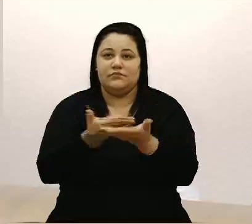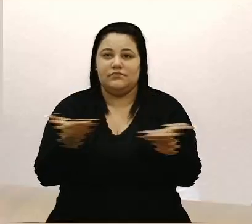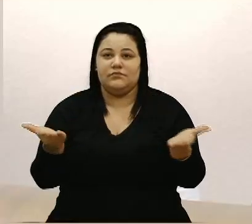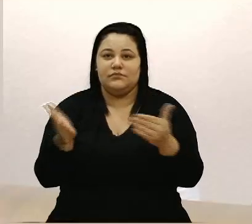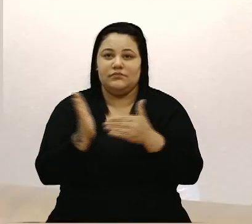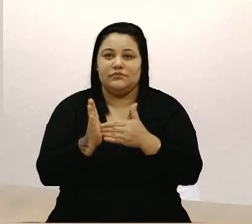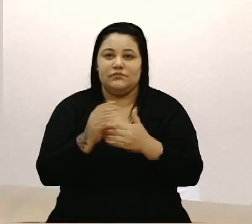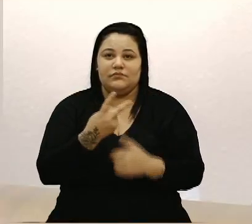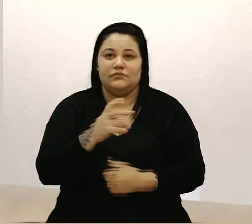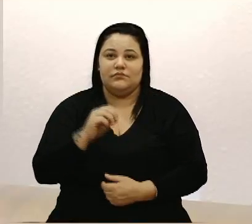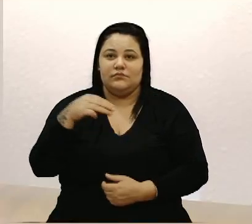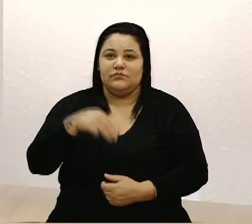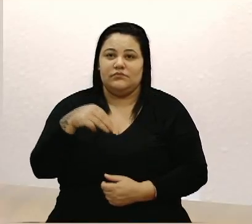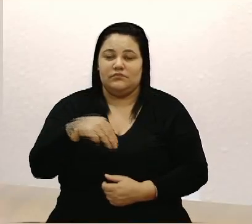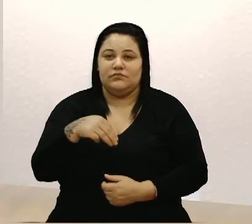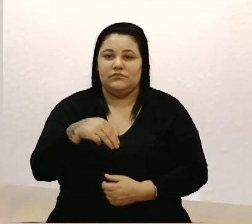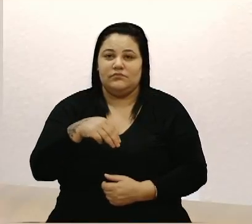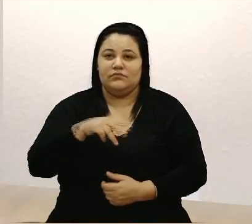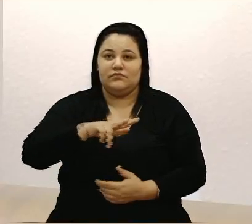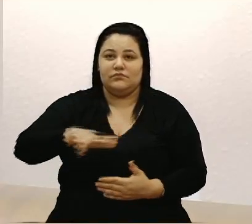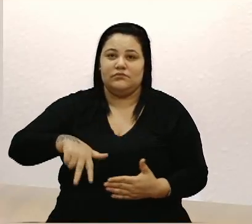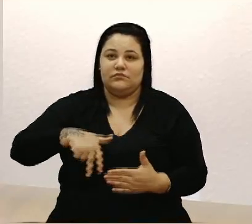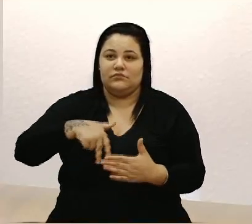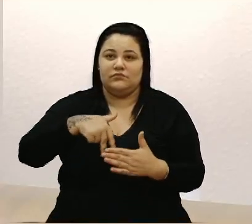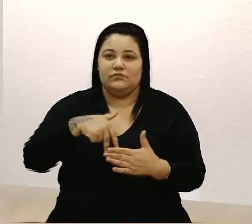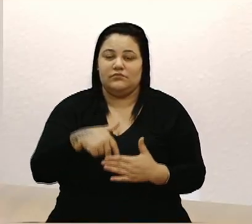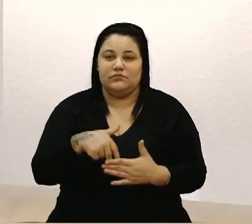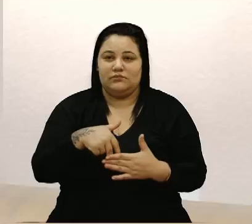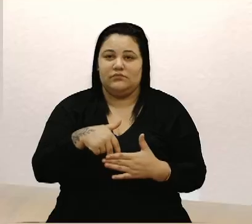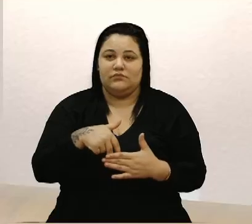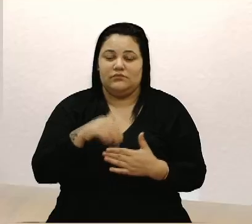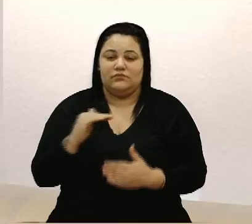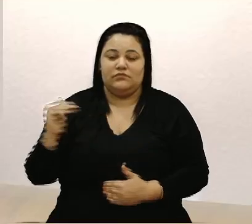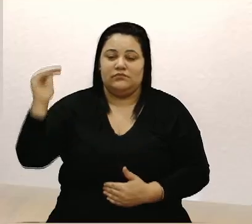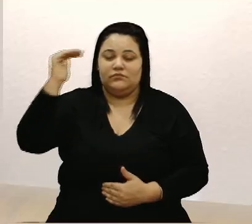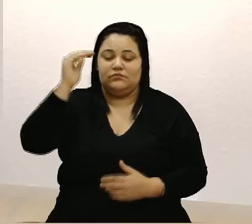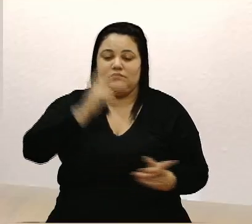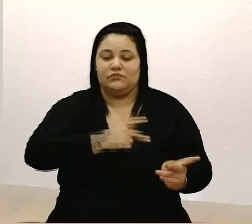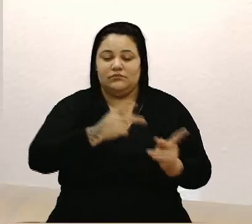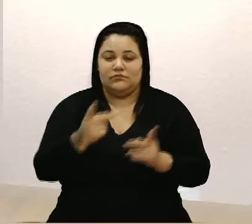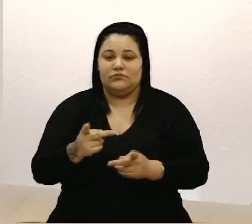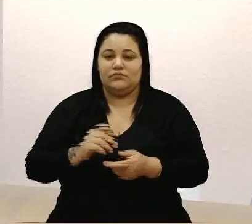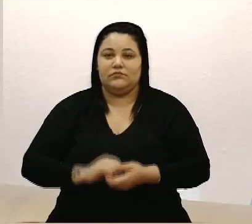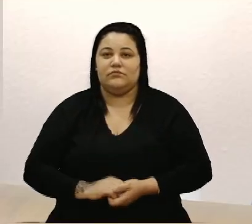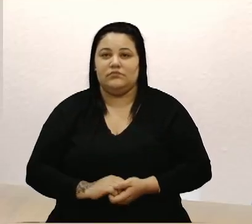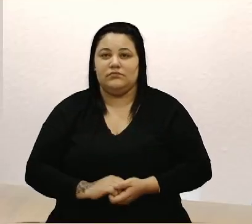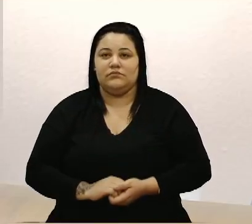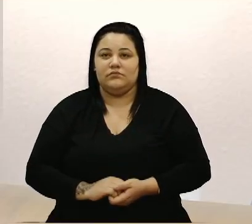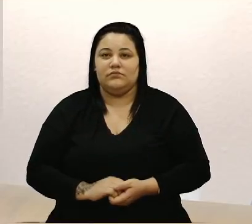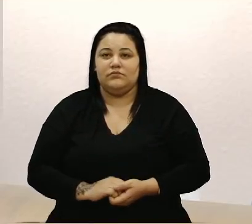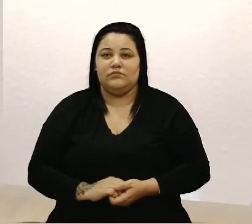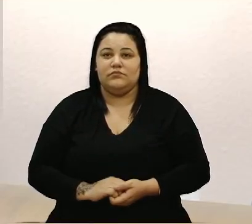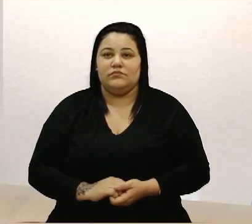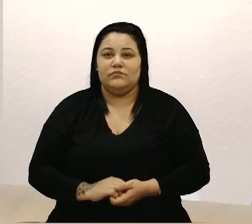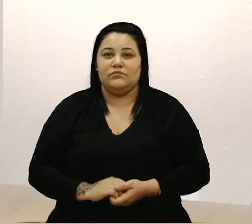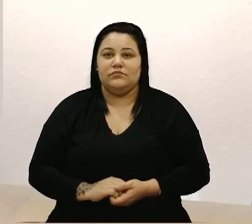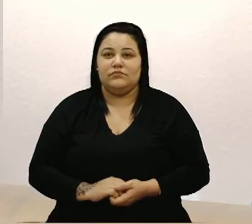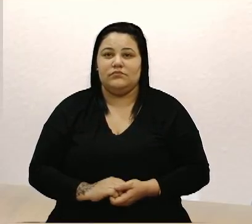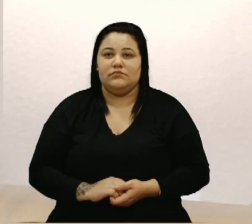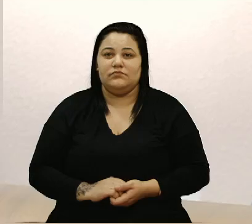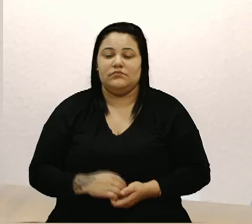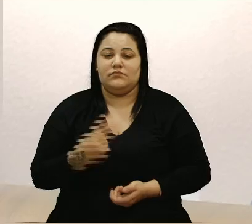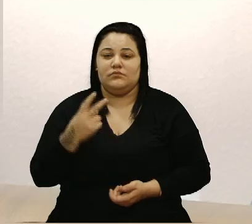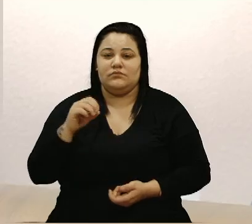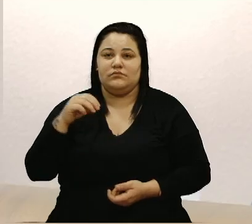até 20 minutos para manifestação de autoridade ou visitante ilustre. Abrimos esses 20 minutos para a secretária